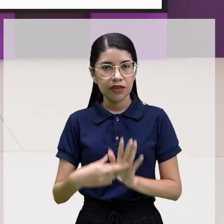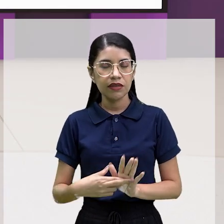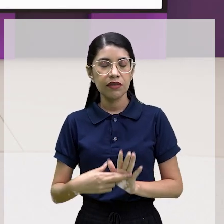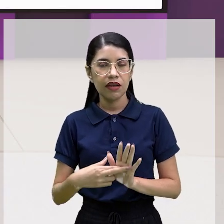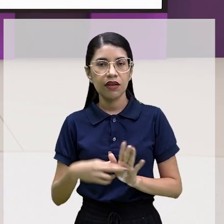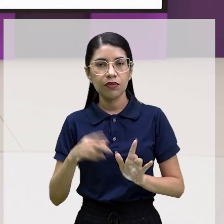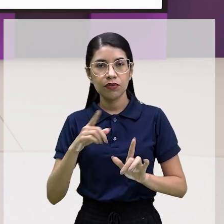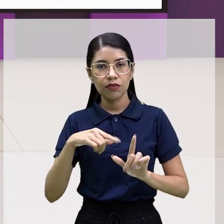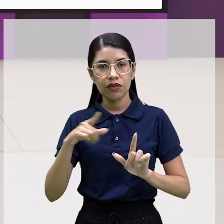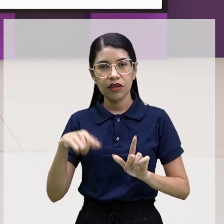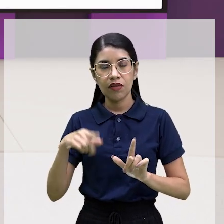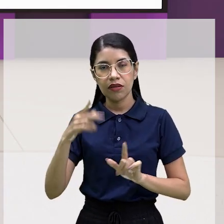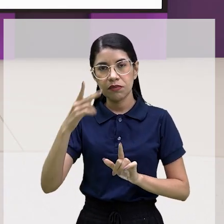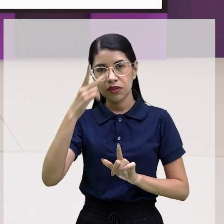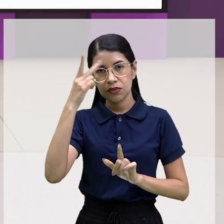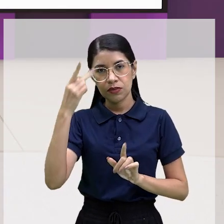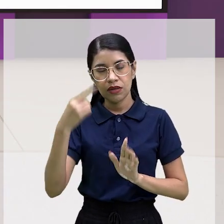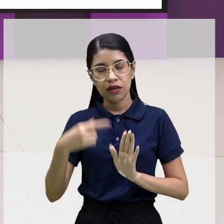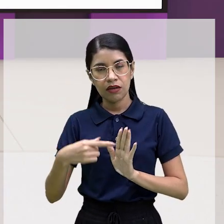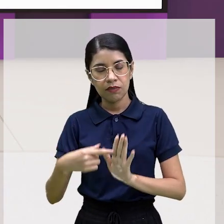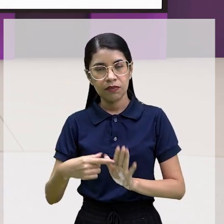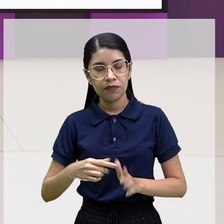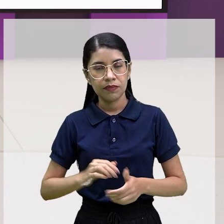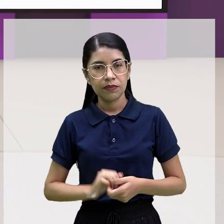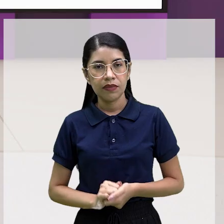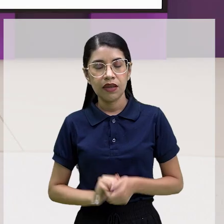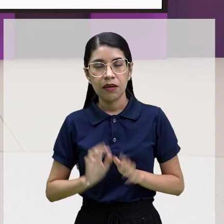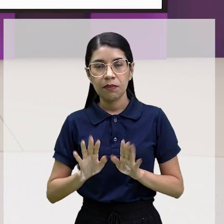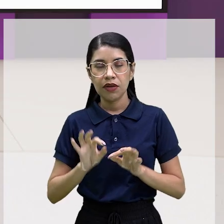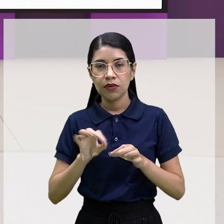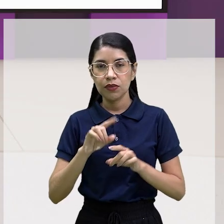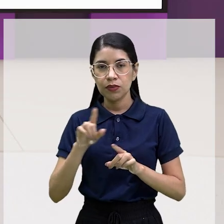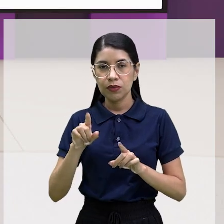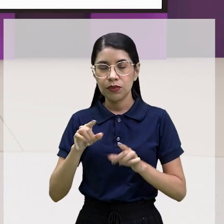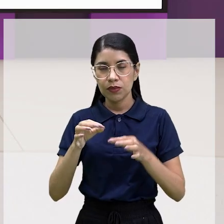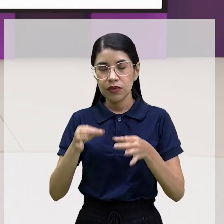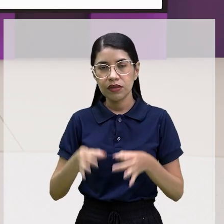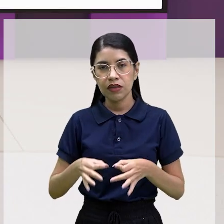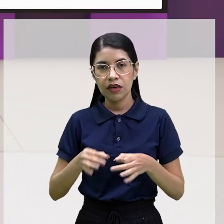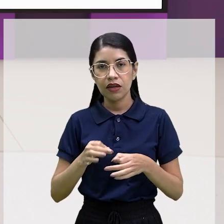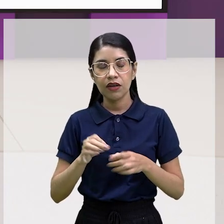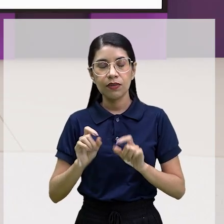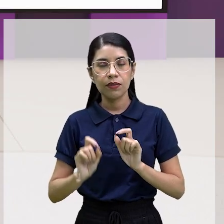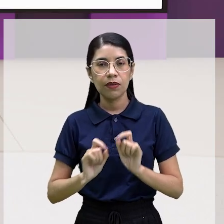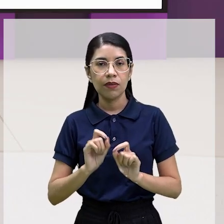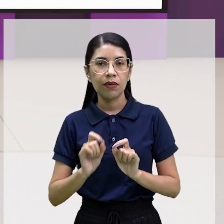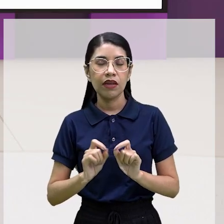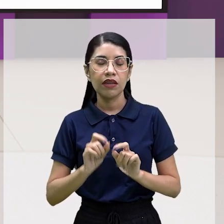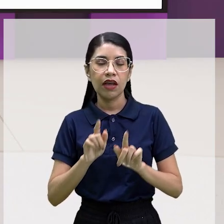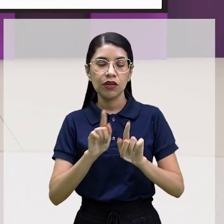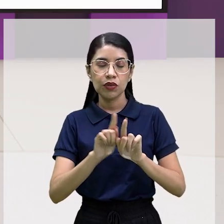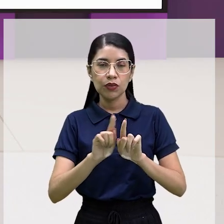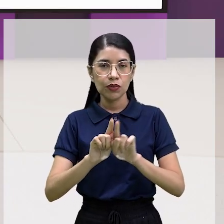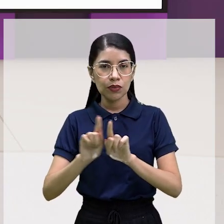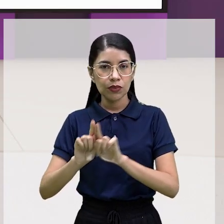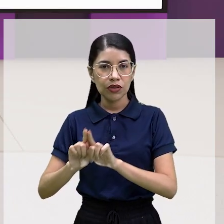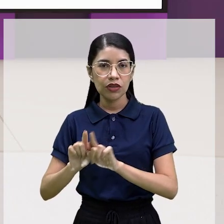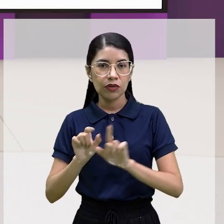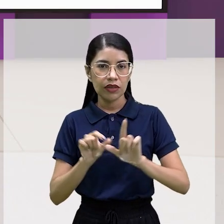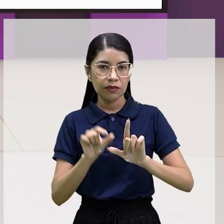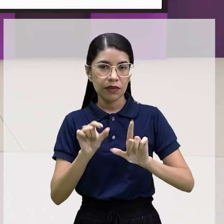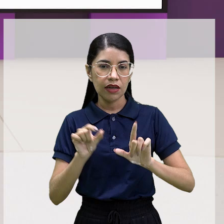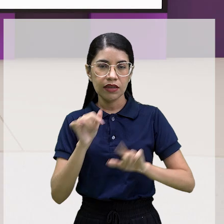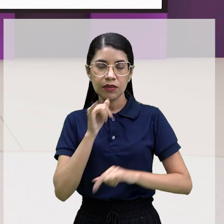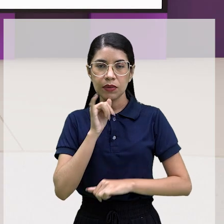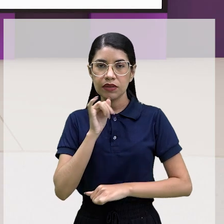gráfica, de quem está representando. Mas o ideal, o correto, é que no histograma as barras estejam juntas. Acompanhe comigo